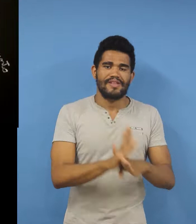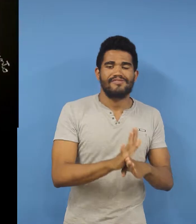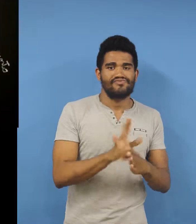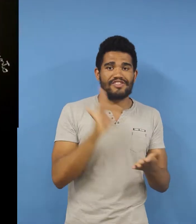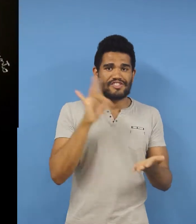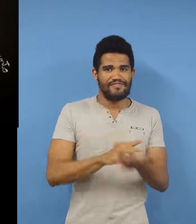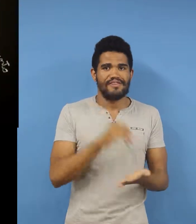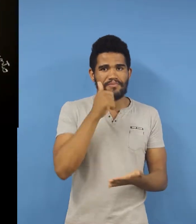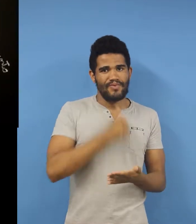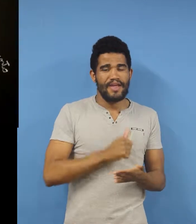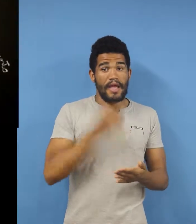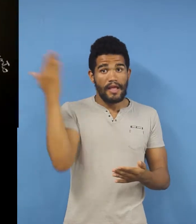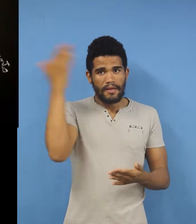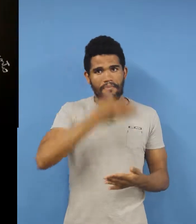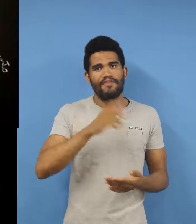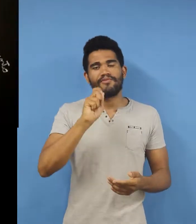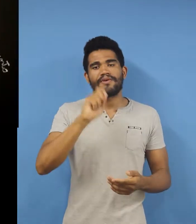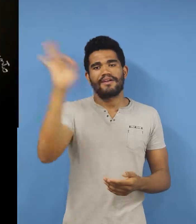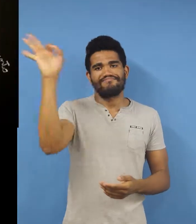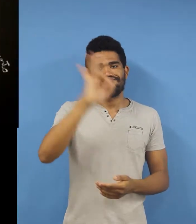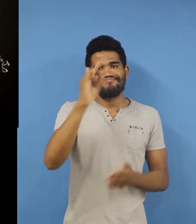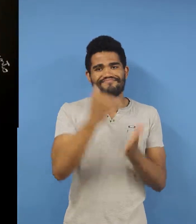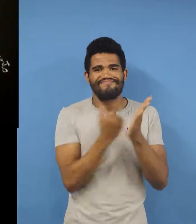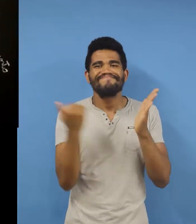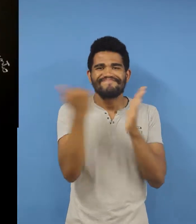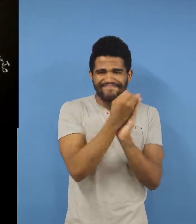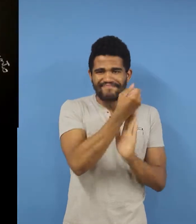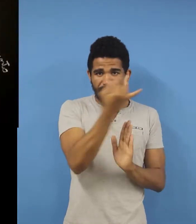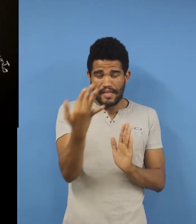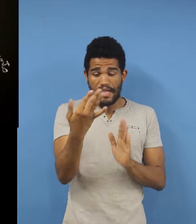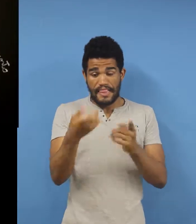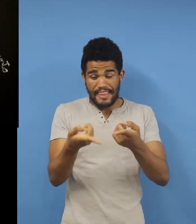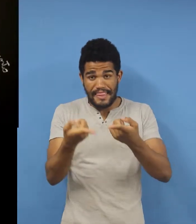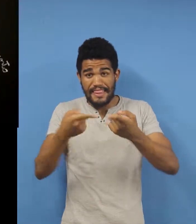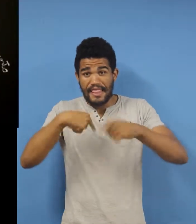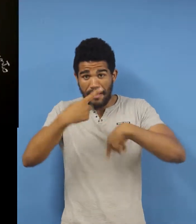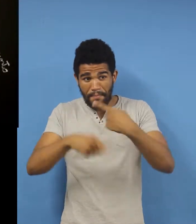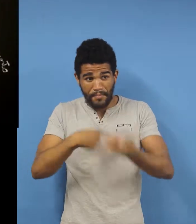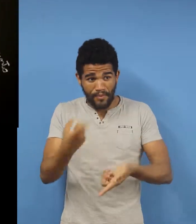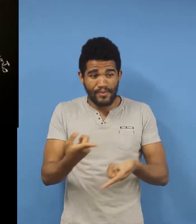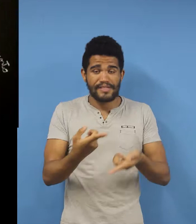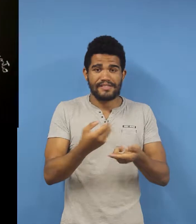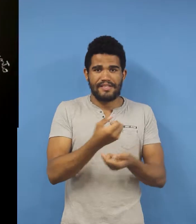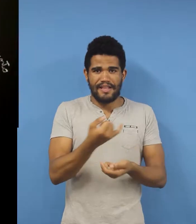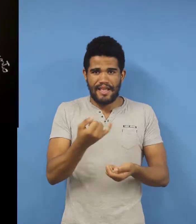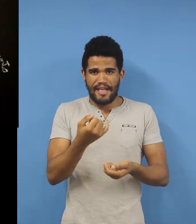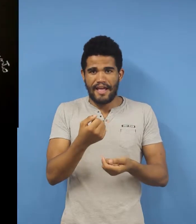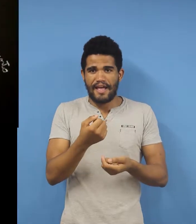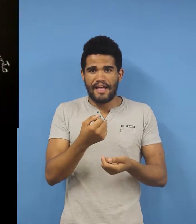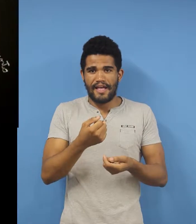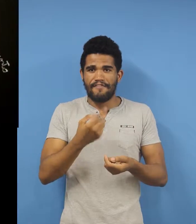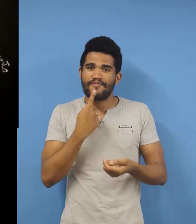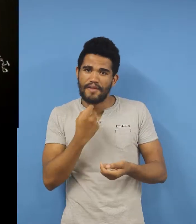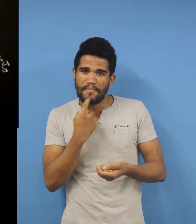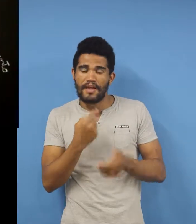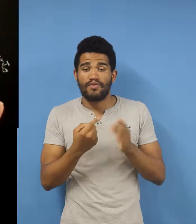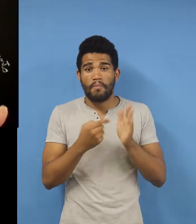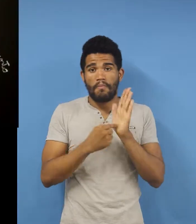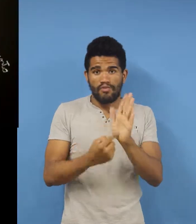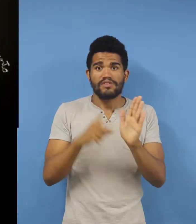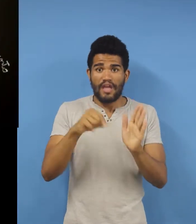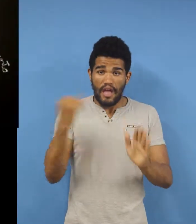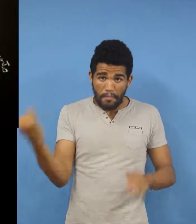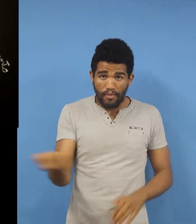a Lei Maria da Penha. Existem mecanismos, mas ele não funciona. A prova disso é o dado do mapa da violência. E na sequência ela